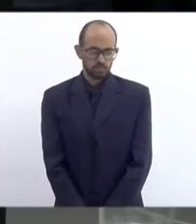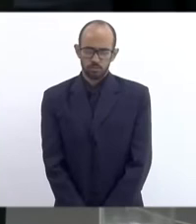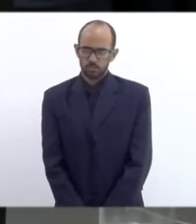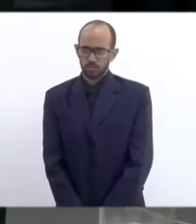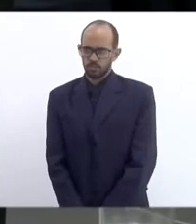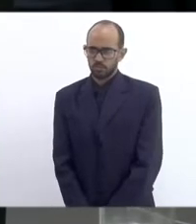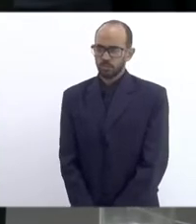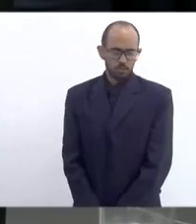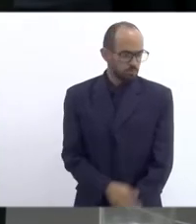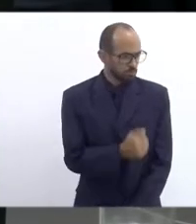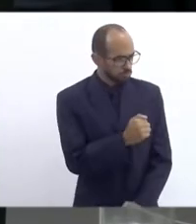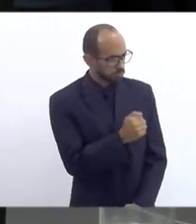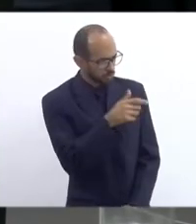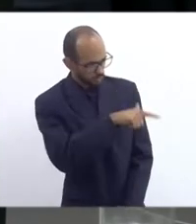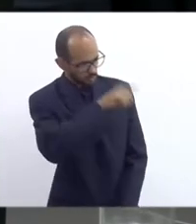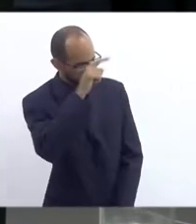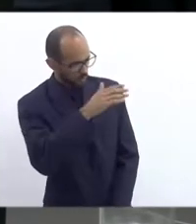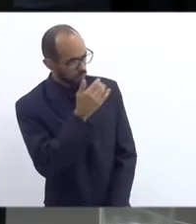Deputado Luiz Paulo, para discutir.